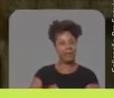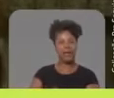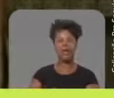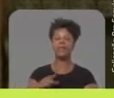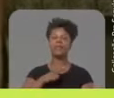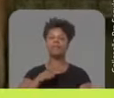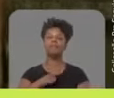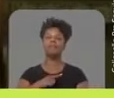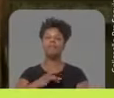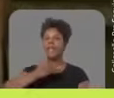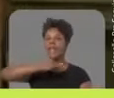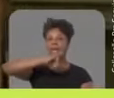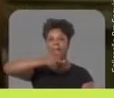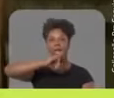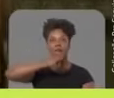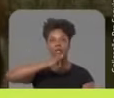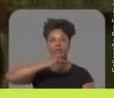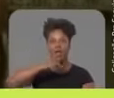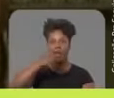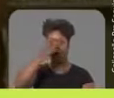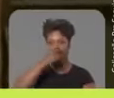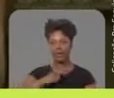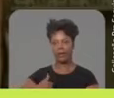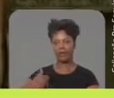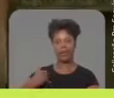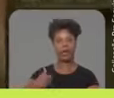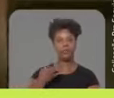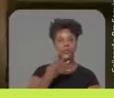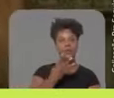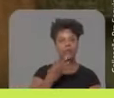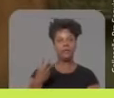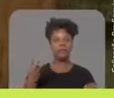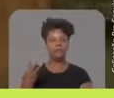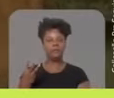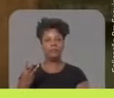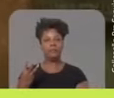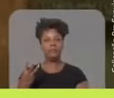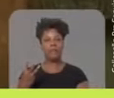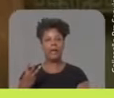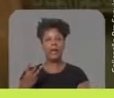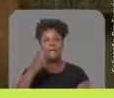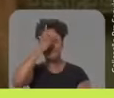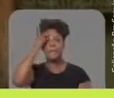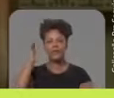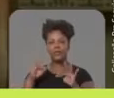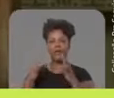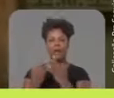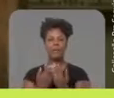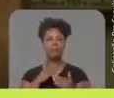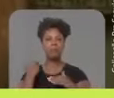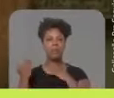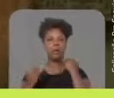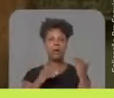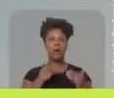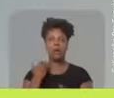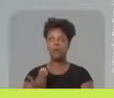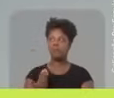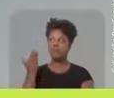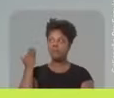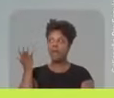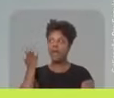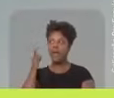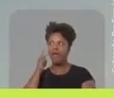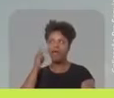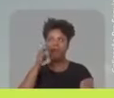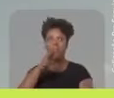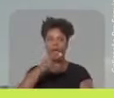em segundo lugar também a energia, né? Que eu tô com 43 anos, já partiu muita minha família, querem